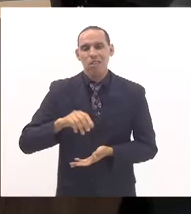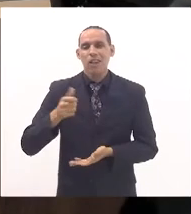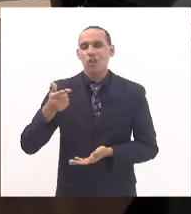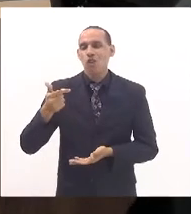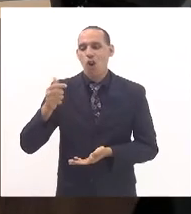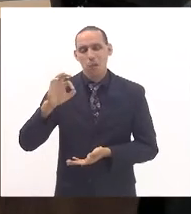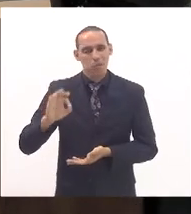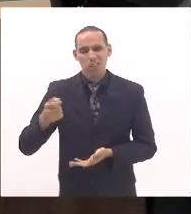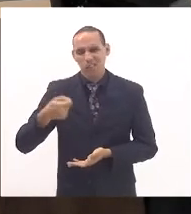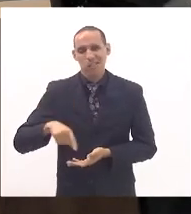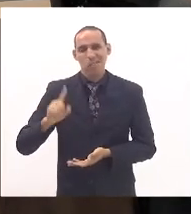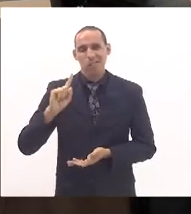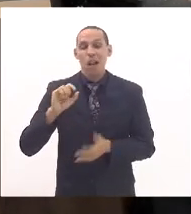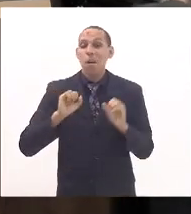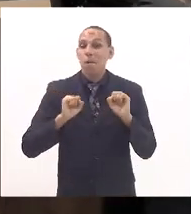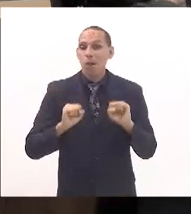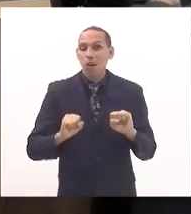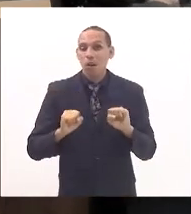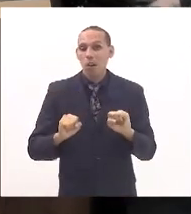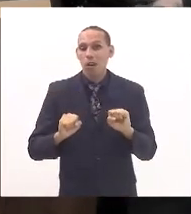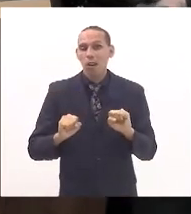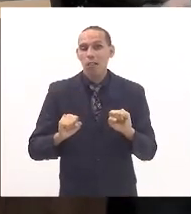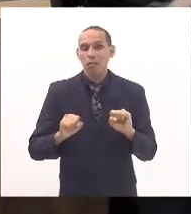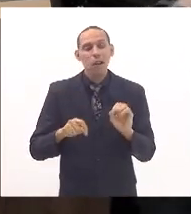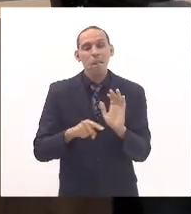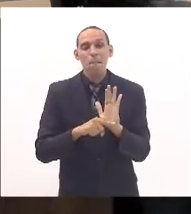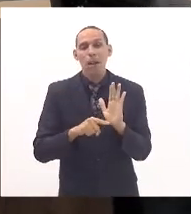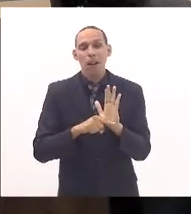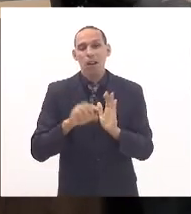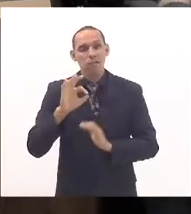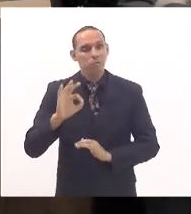12%. Pode ser a menor.